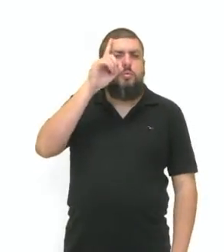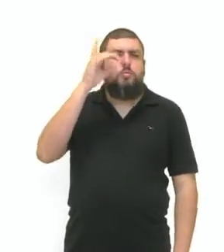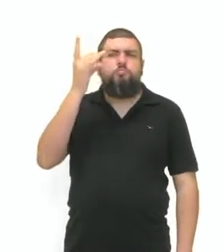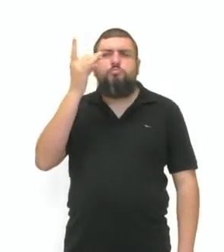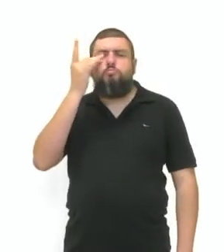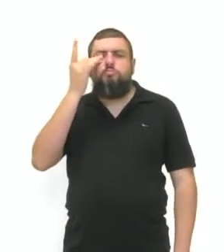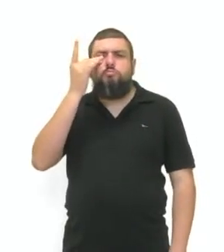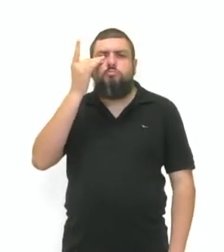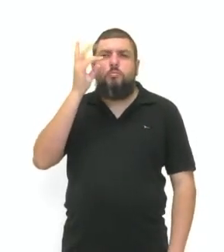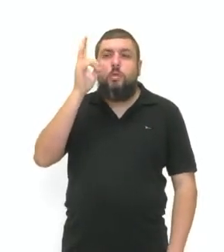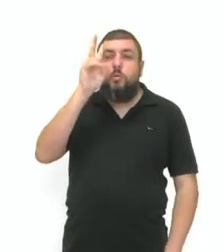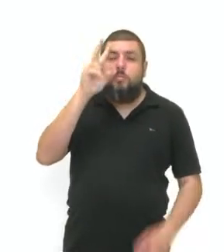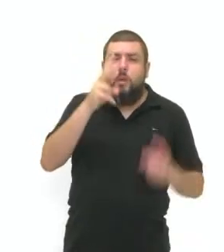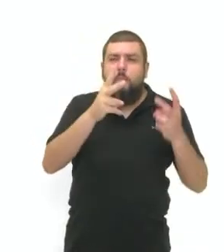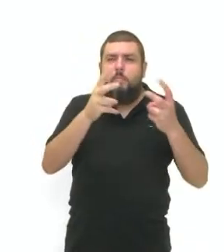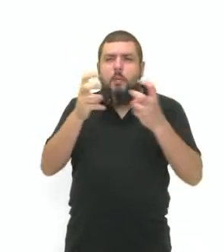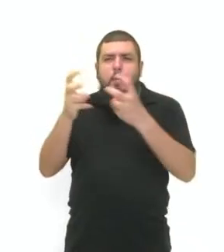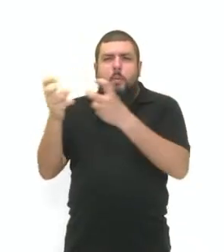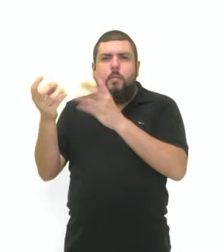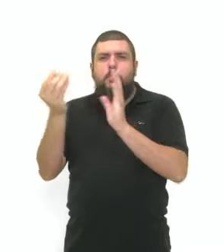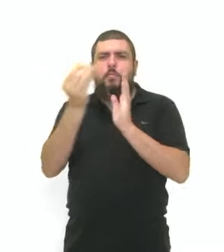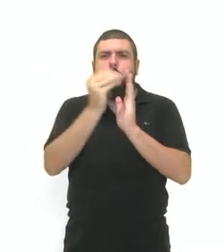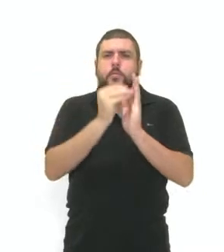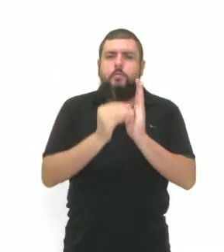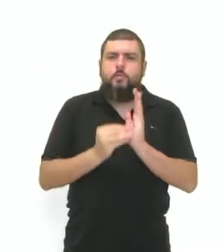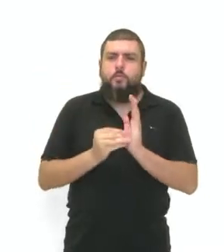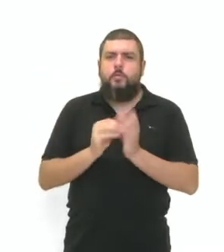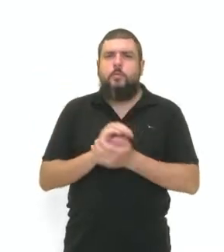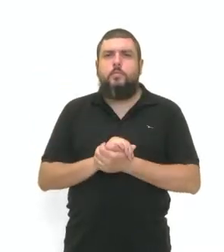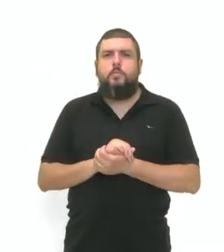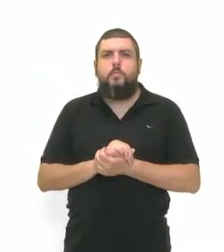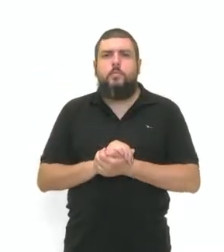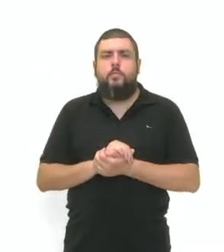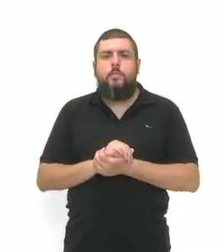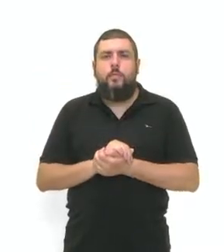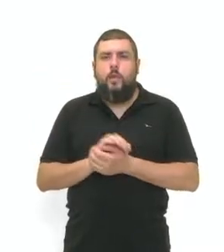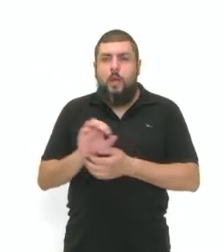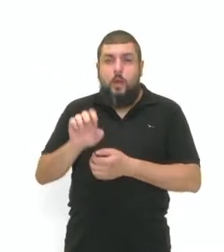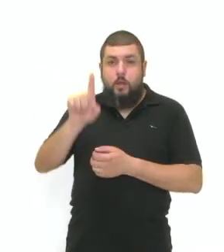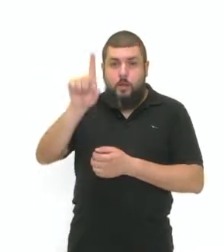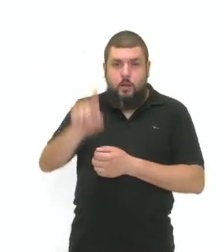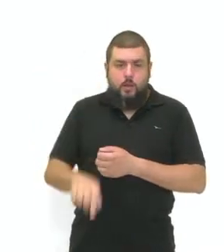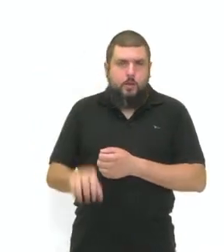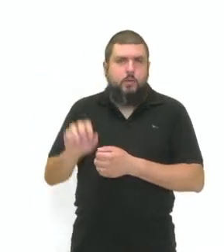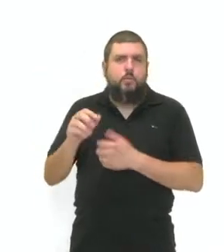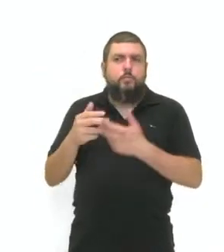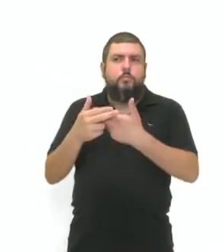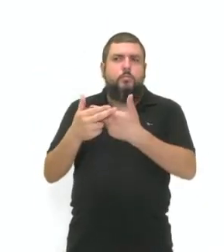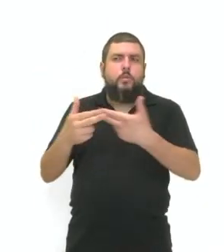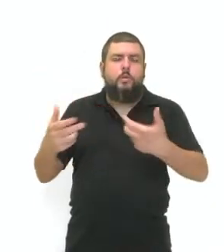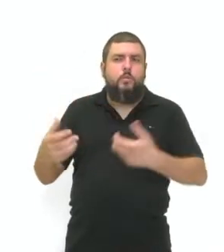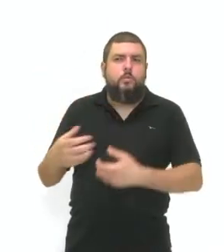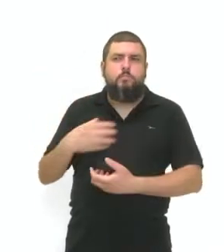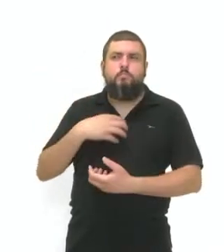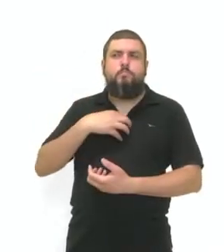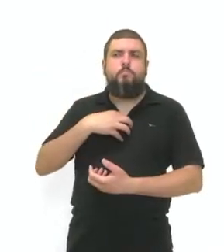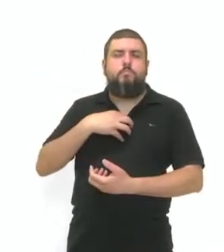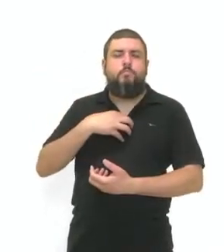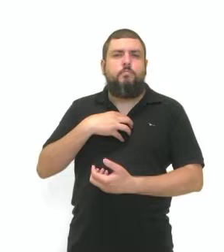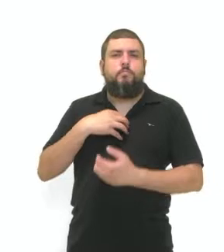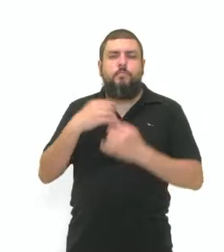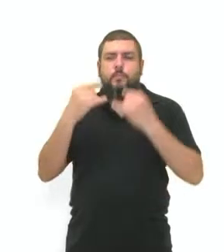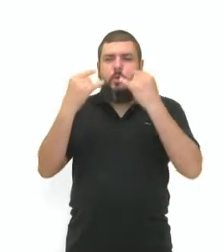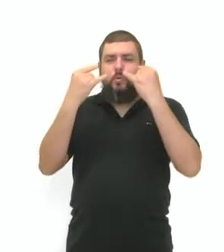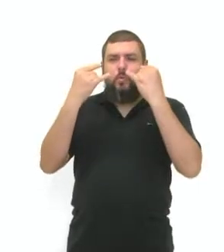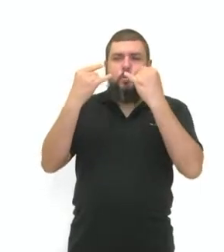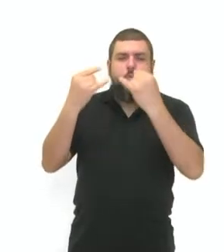cotidiano. E, por alguma razão, desperta atenção, atrai o cronista, provocando-lhe